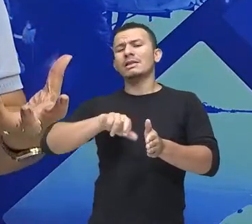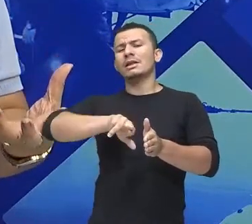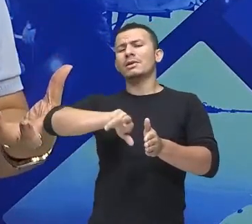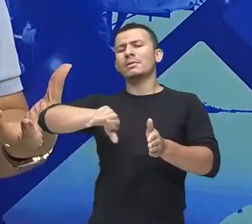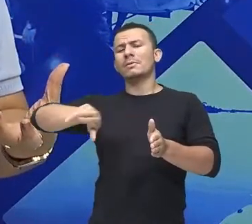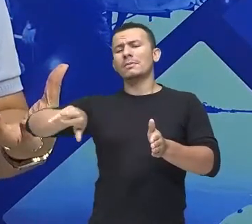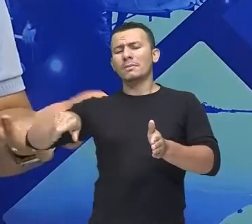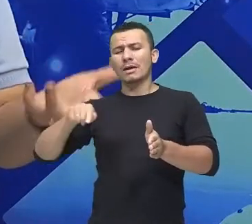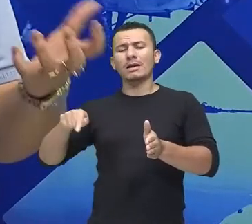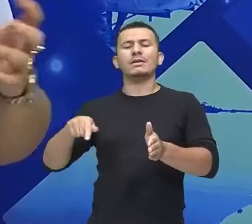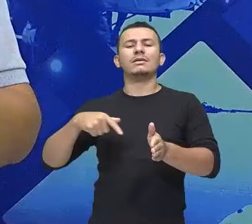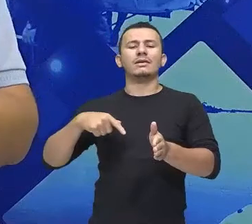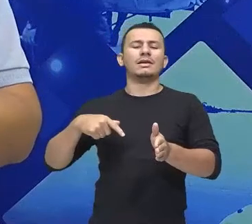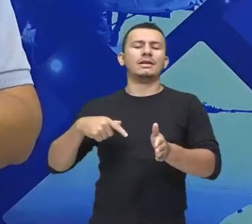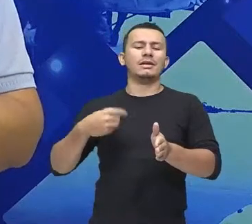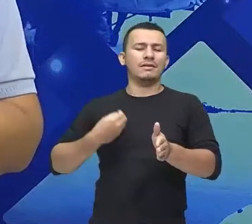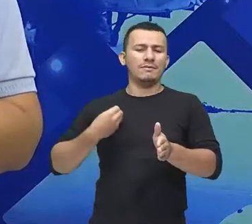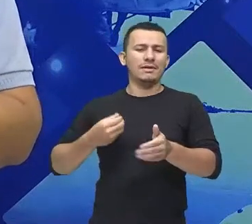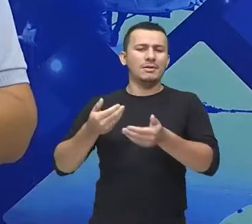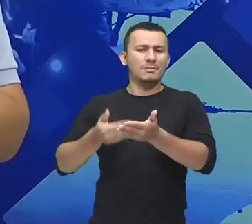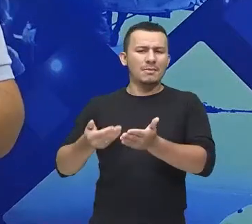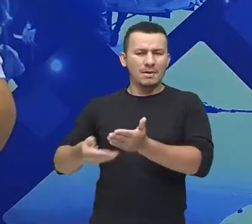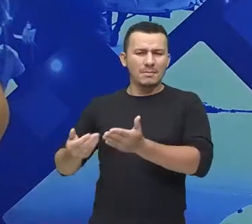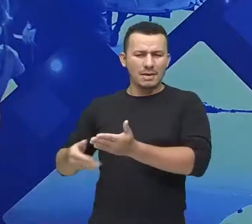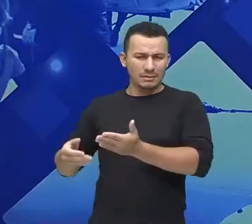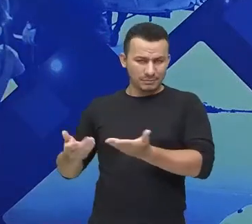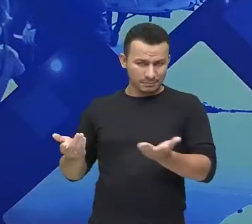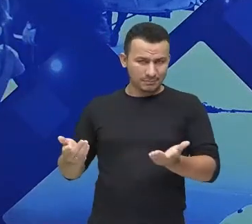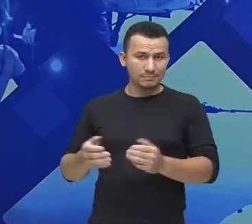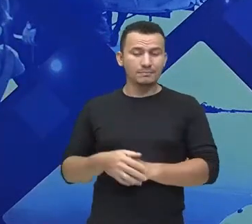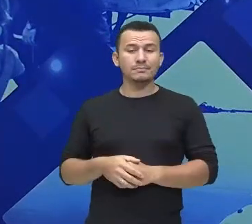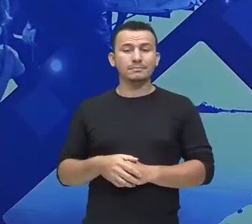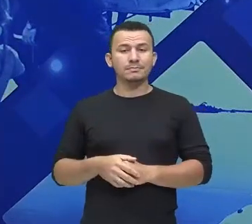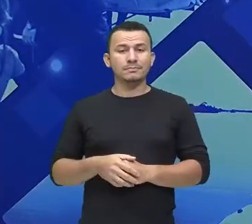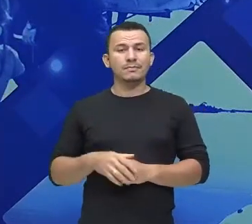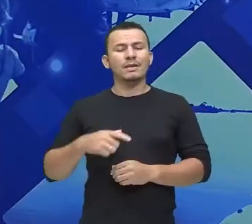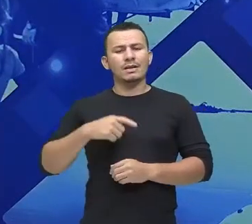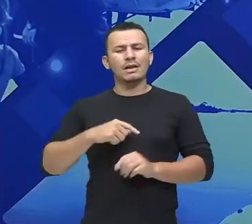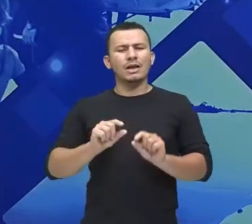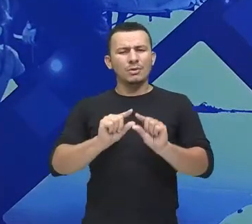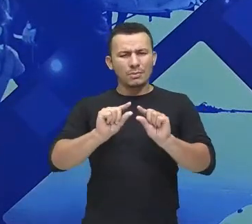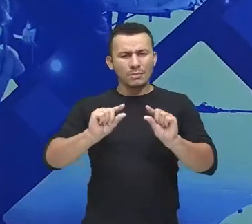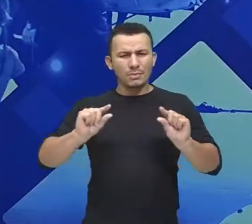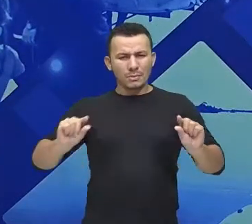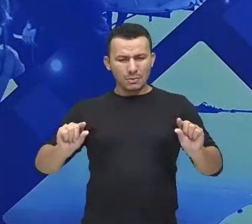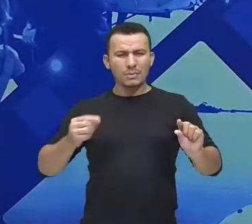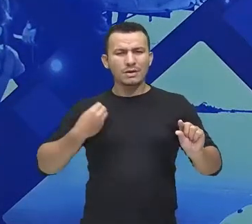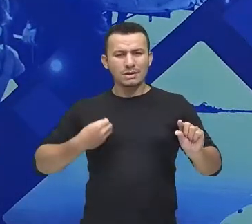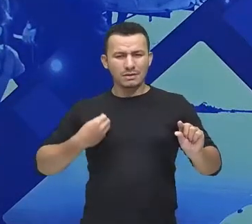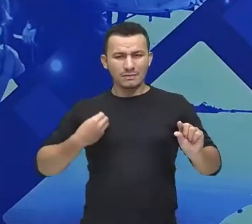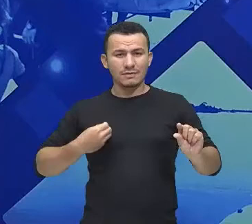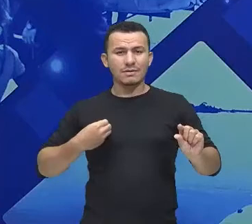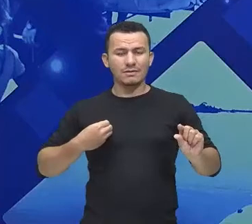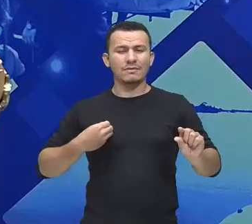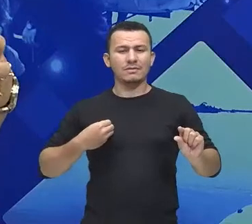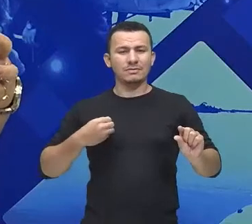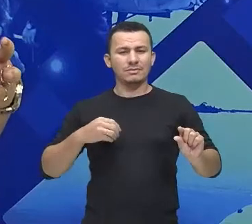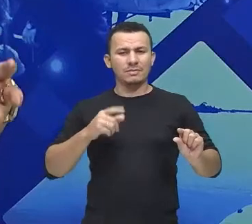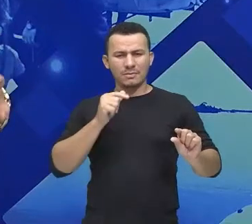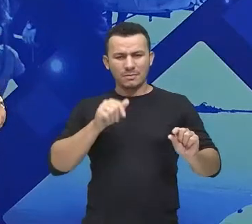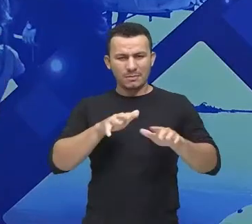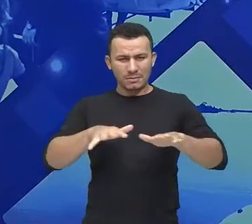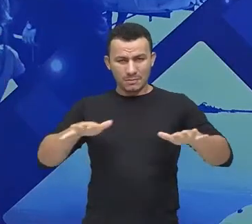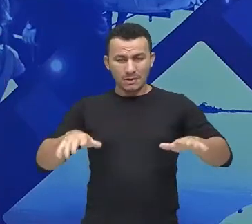são perdidas, tanto ali dos micro-organismos que vivem ali no mar, como de